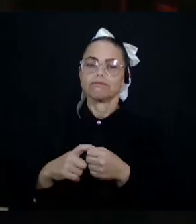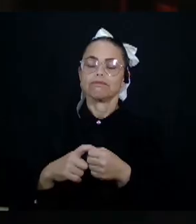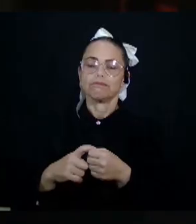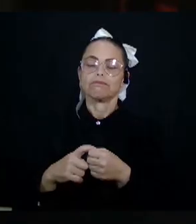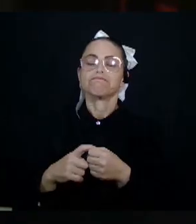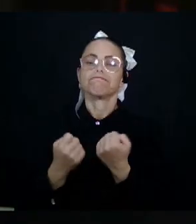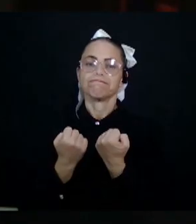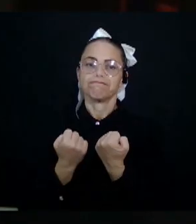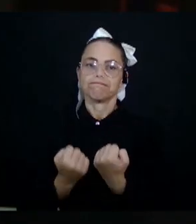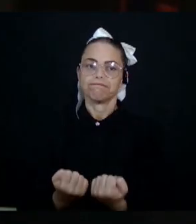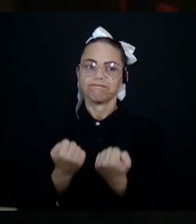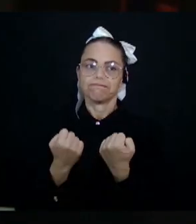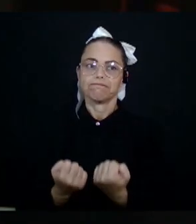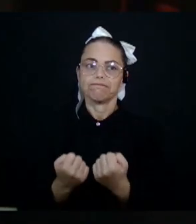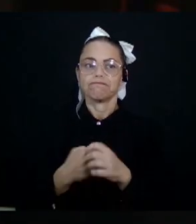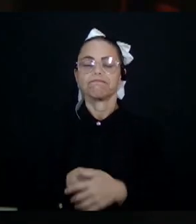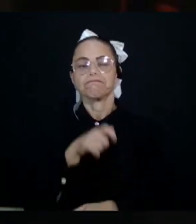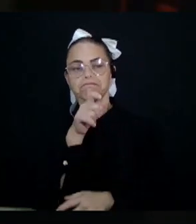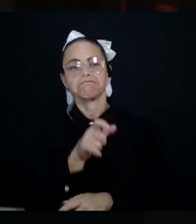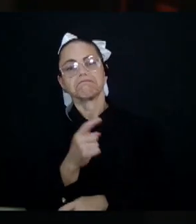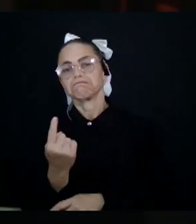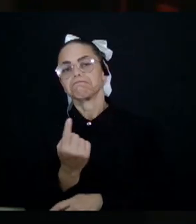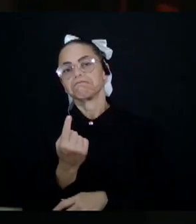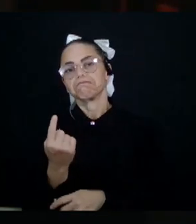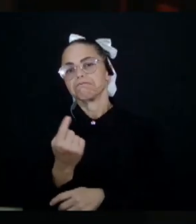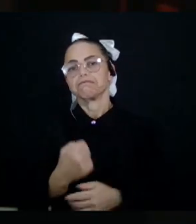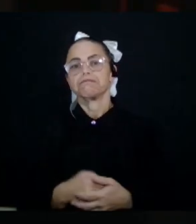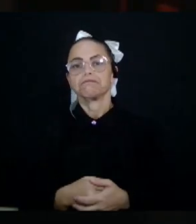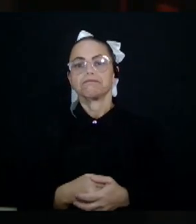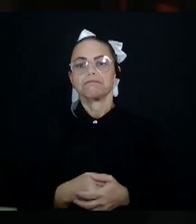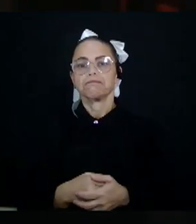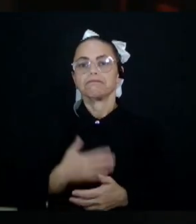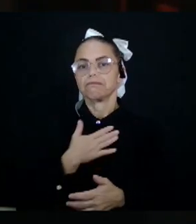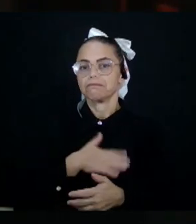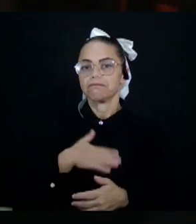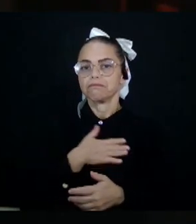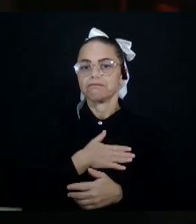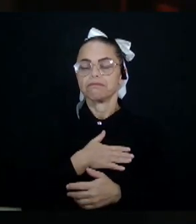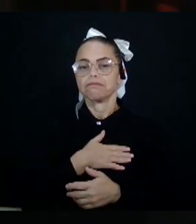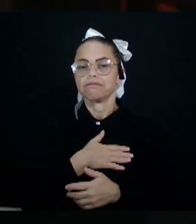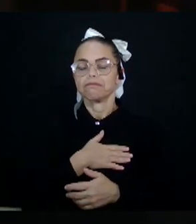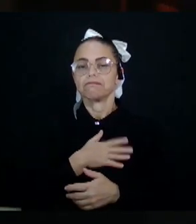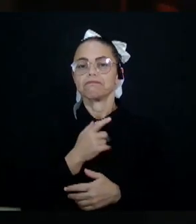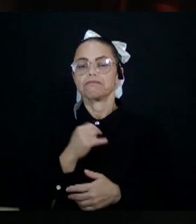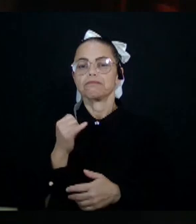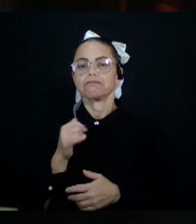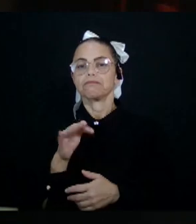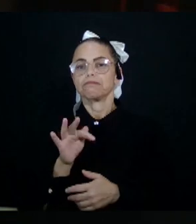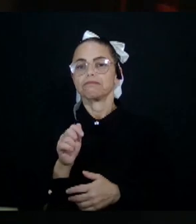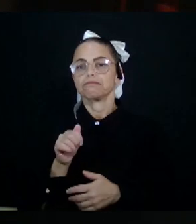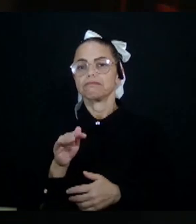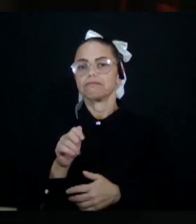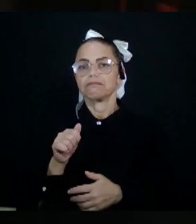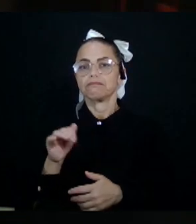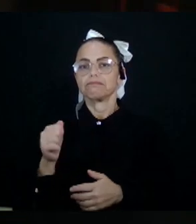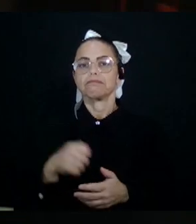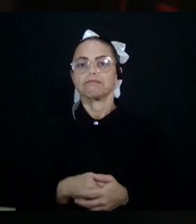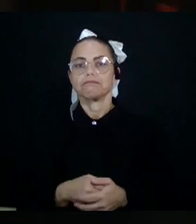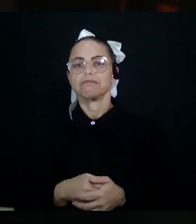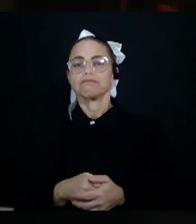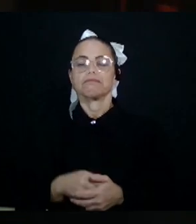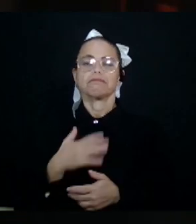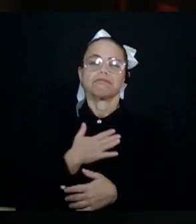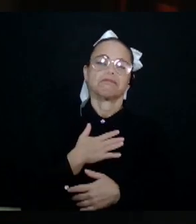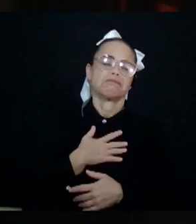pesada do que para uma pessoa solo, né? Uhum. Então, eu gostaria que você trouxesse para a gente, Fabiana, essa questão desse, entre aspas, né, o luto,